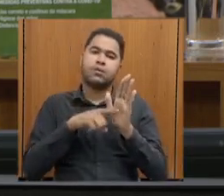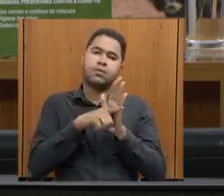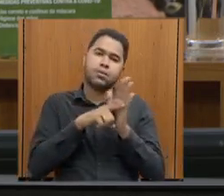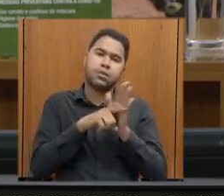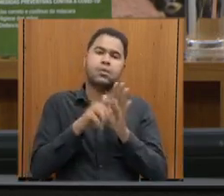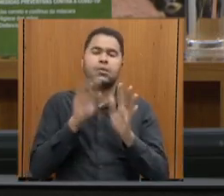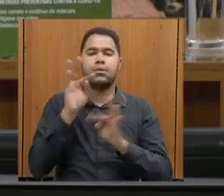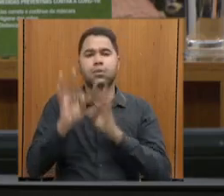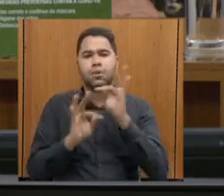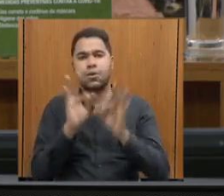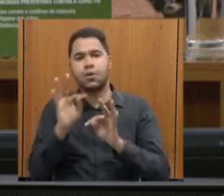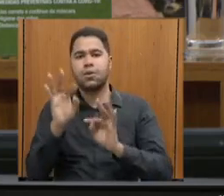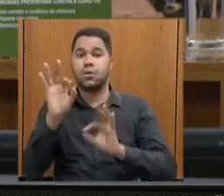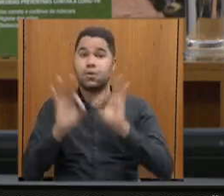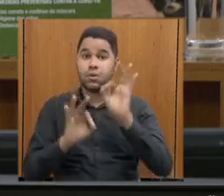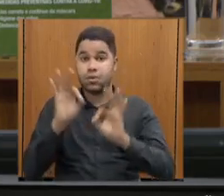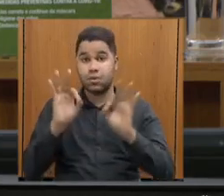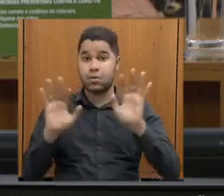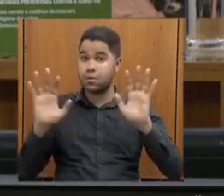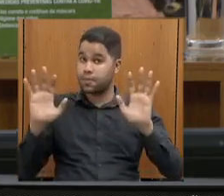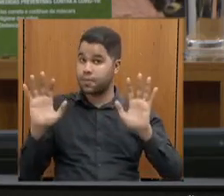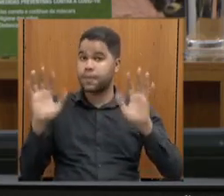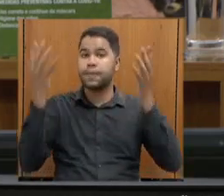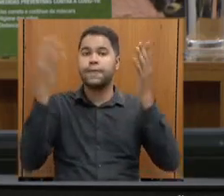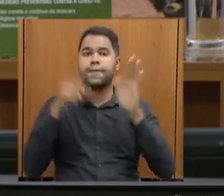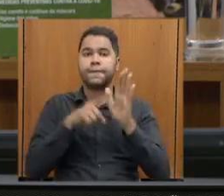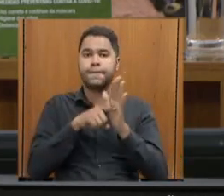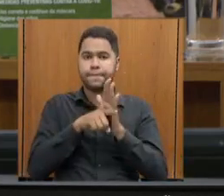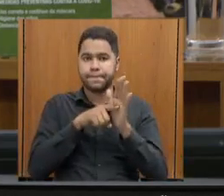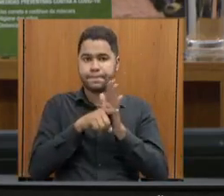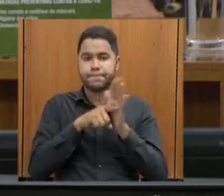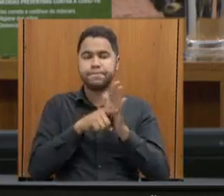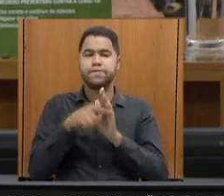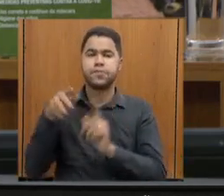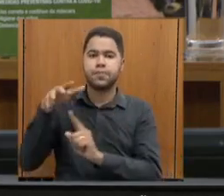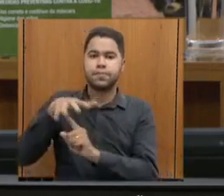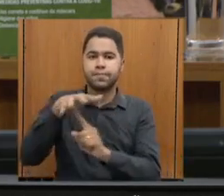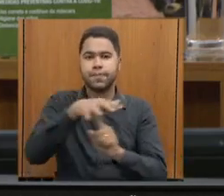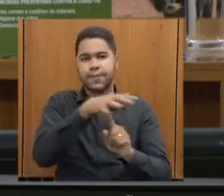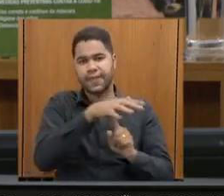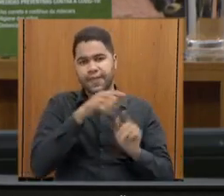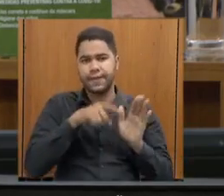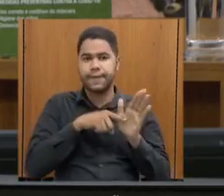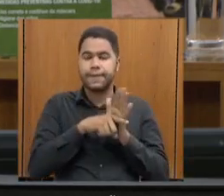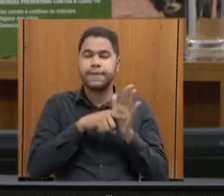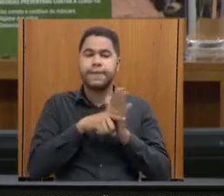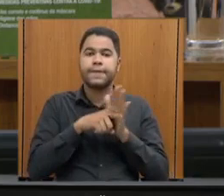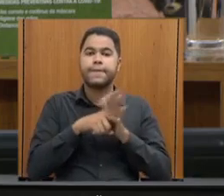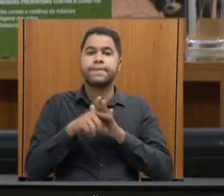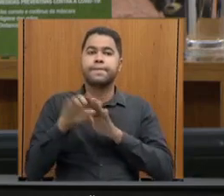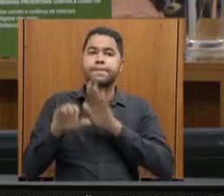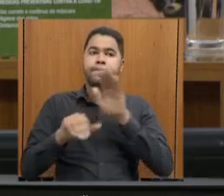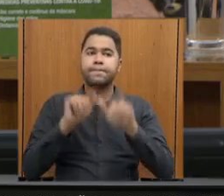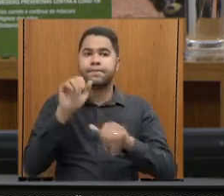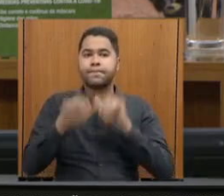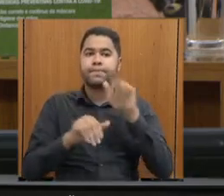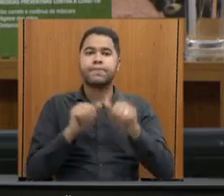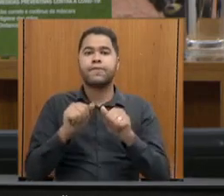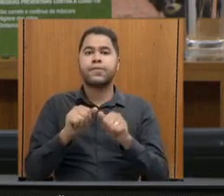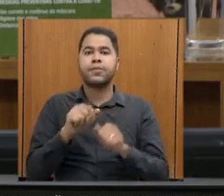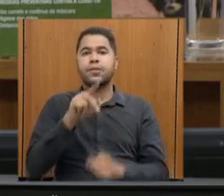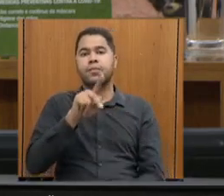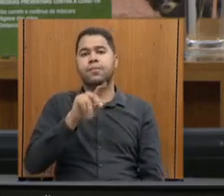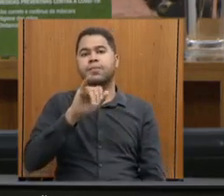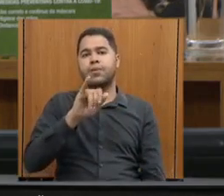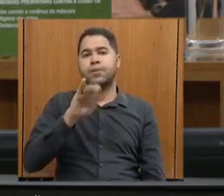né organização de eventos eventos científicos é feira de ciência é chamada Sessão pública aí do